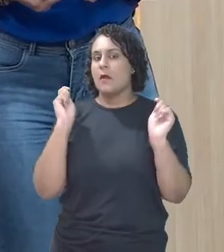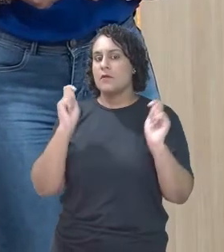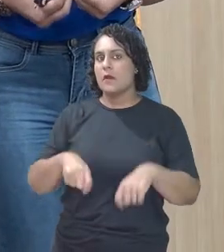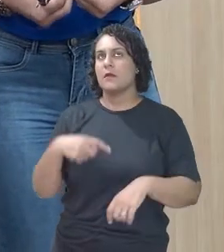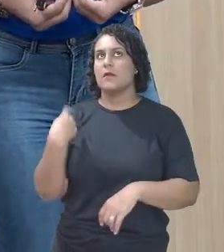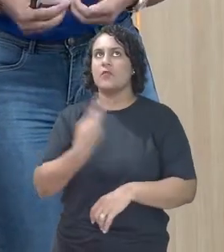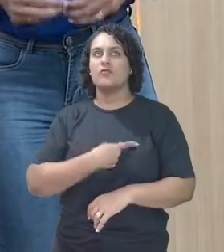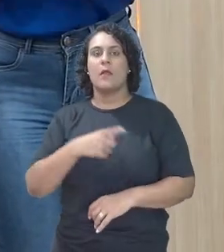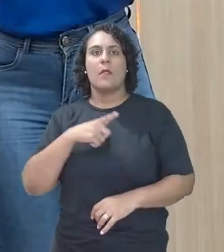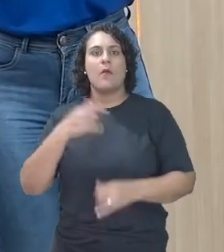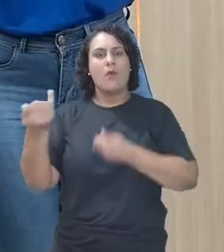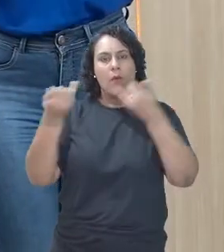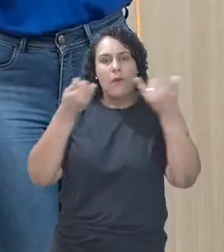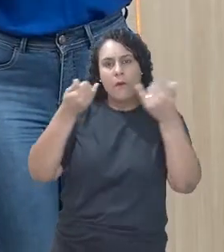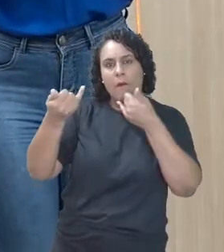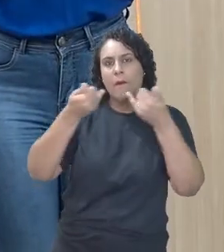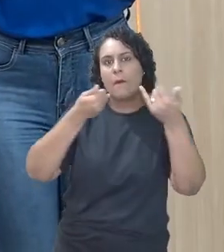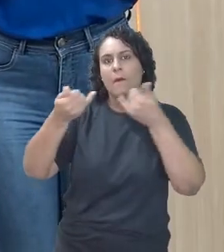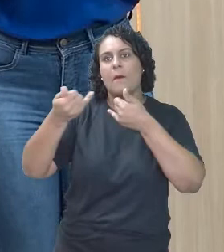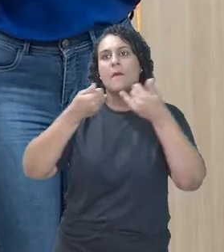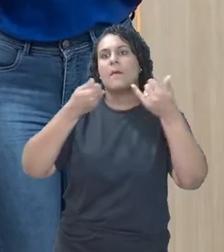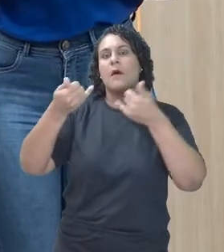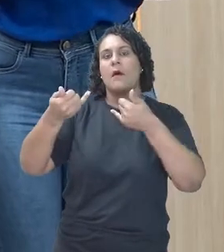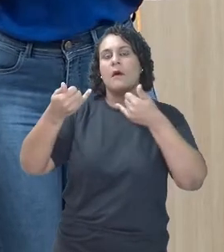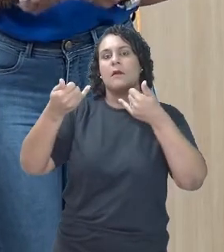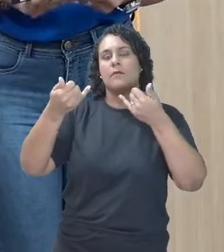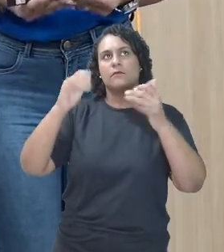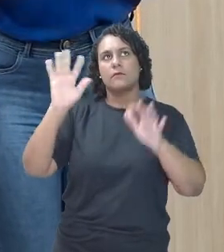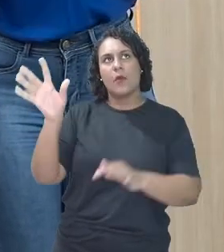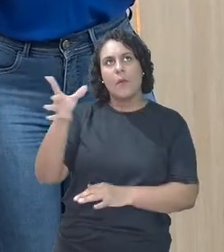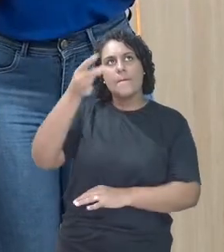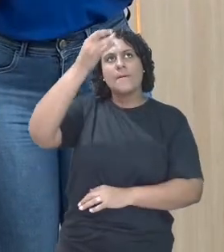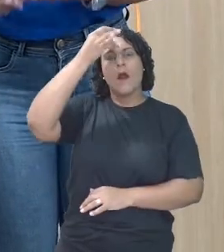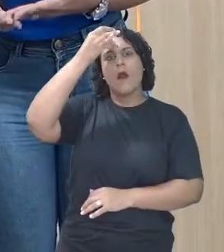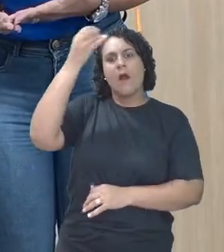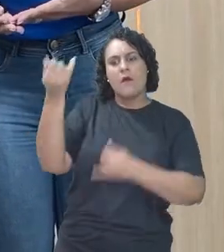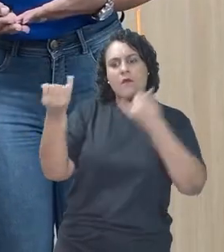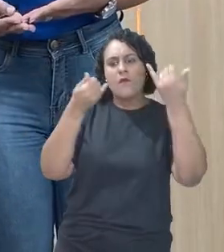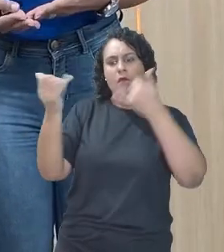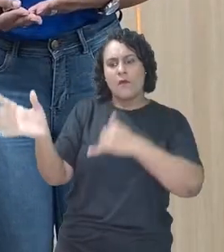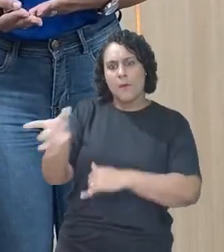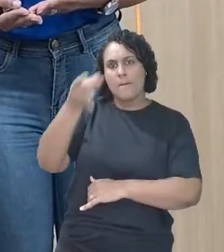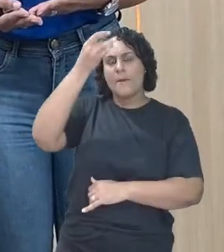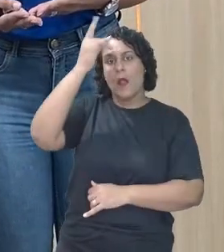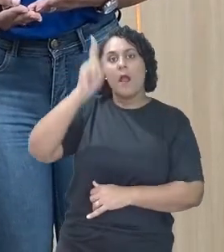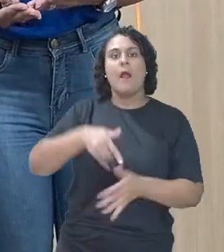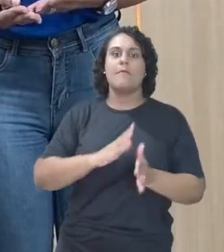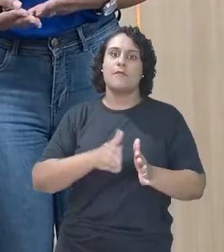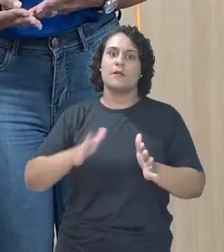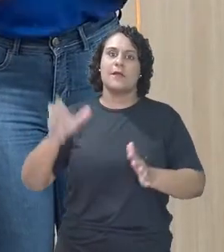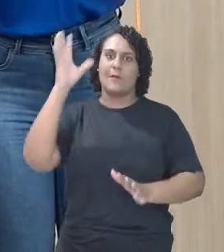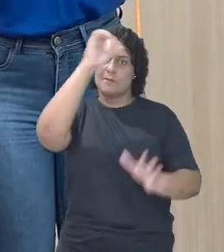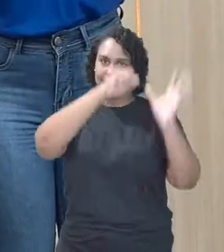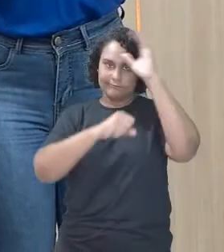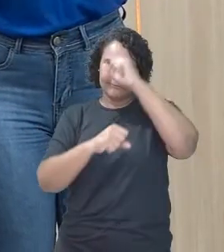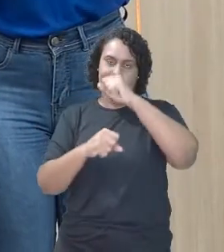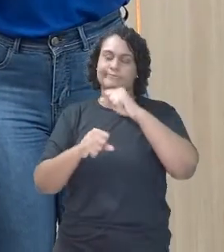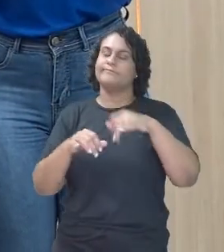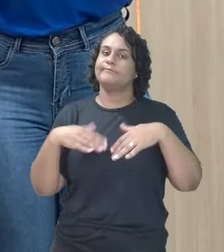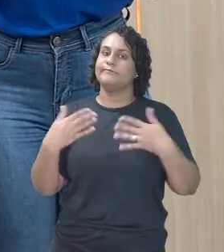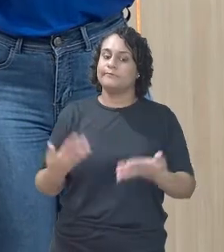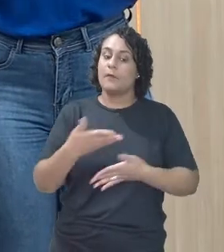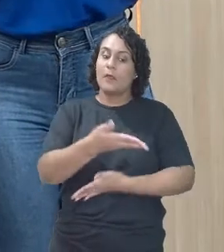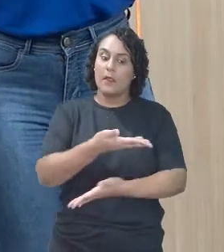as informações, faz com que a gente assimile as informações, e isso é o processo de aprendizagem, né? Então, a